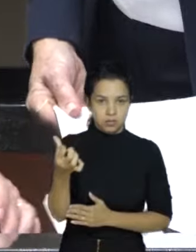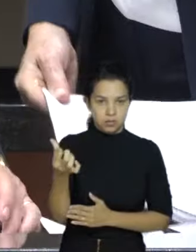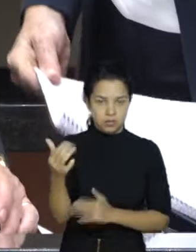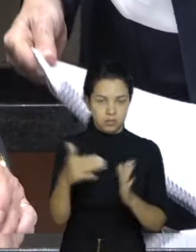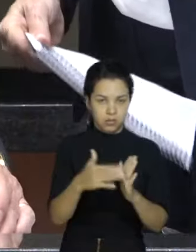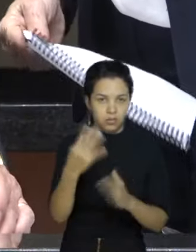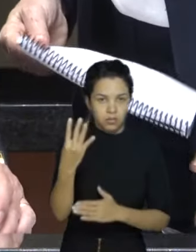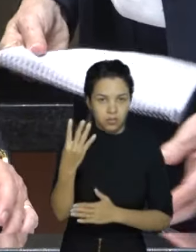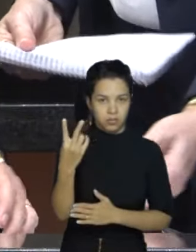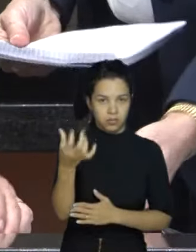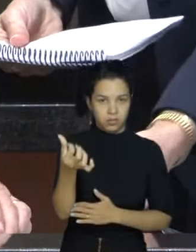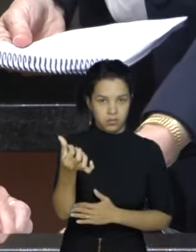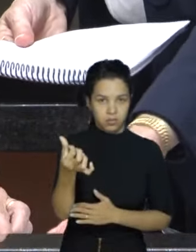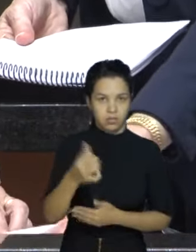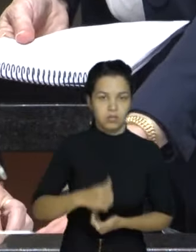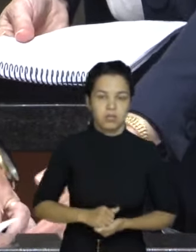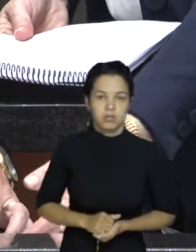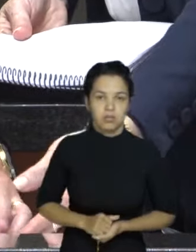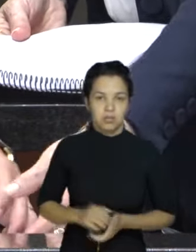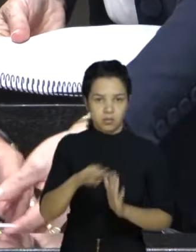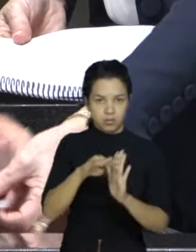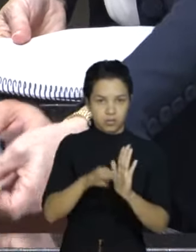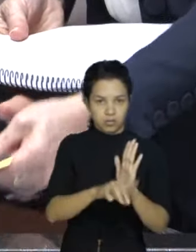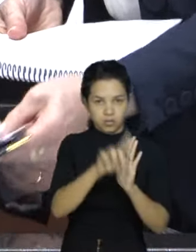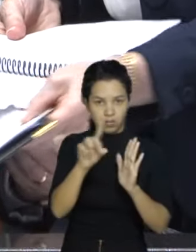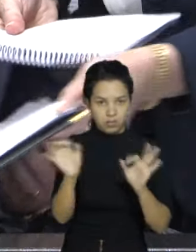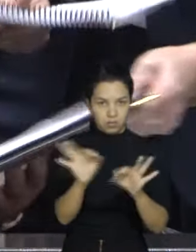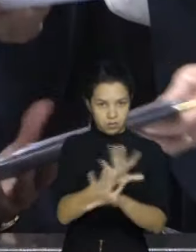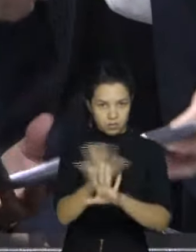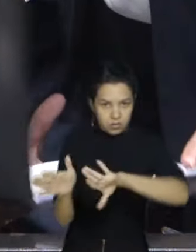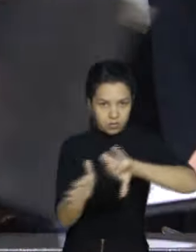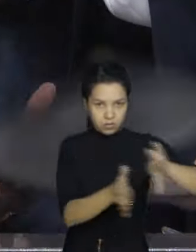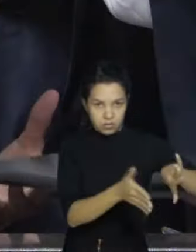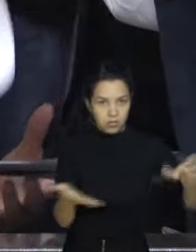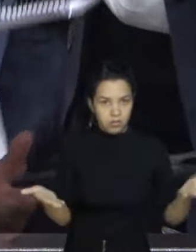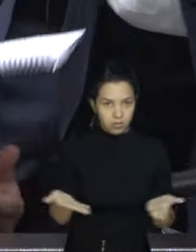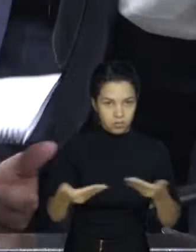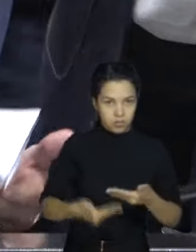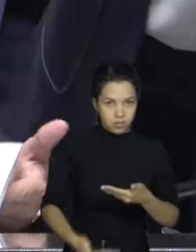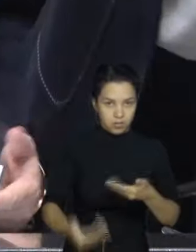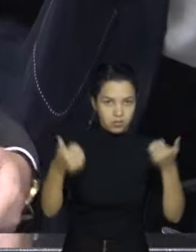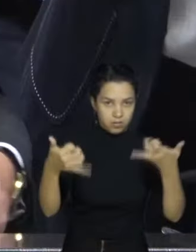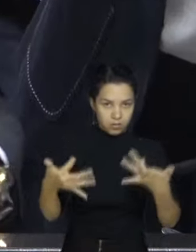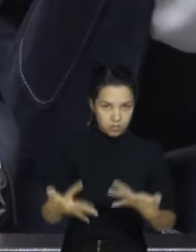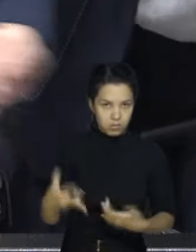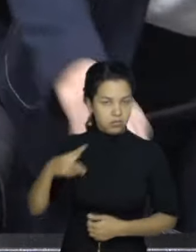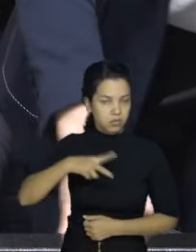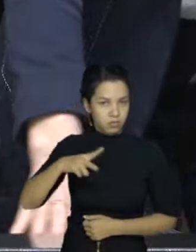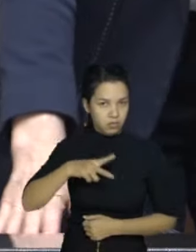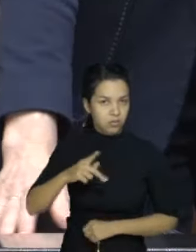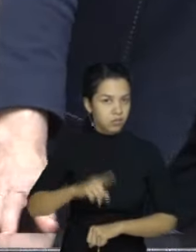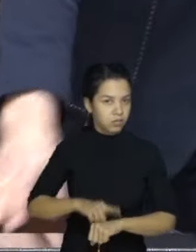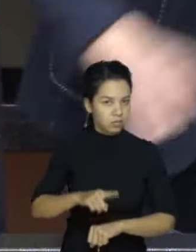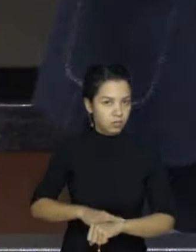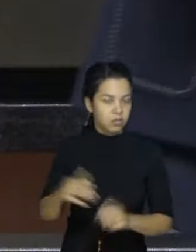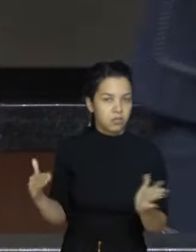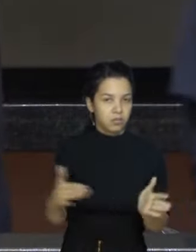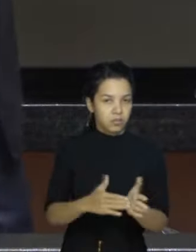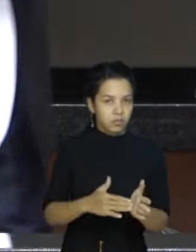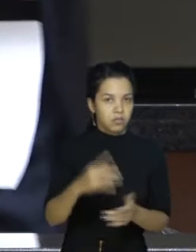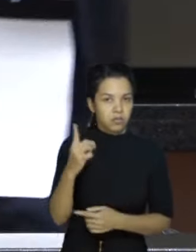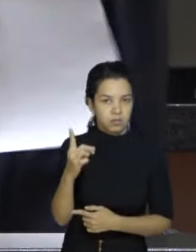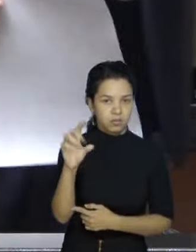426 fim da Ordem do dia passamos as explicações pessoais pelo tempo de até 10 minutos para uso da